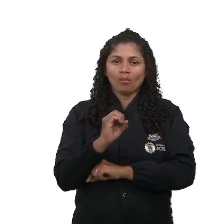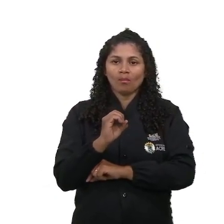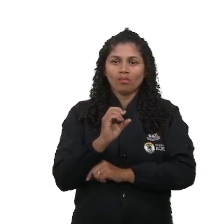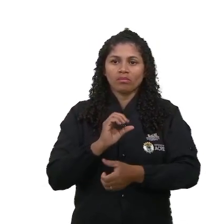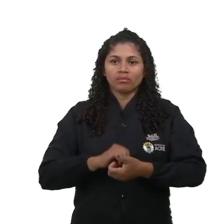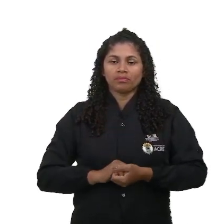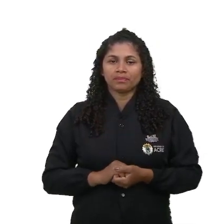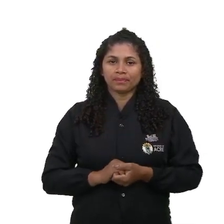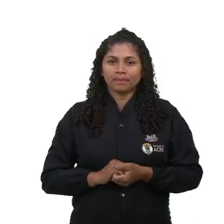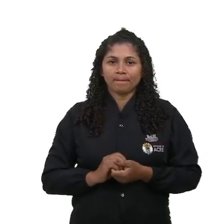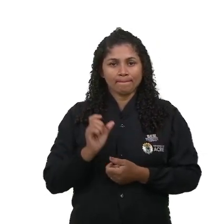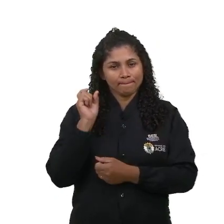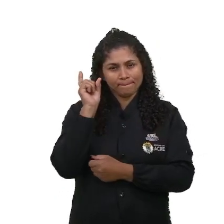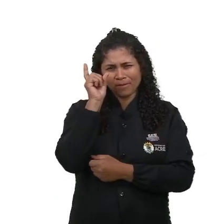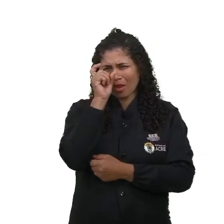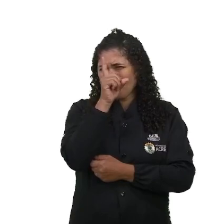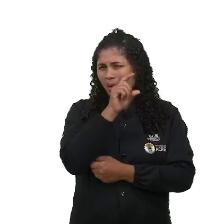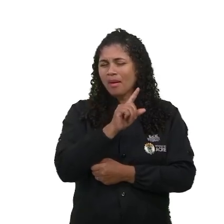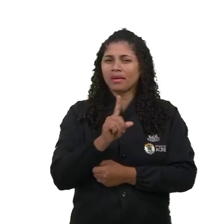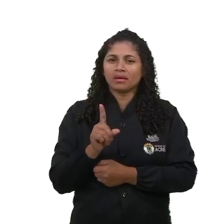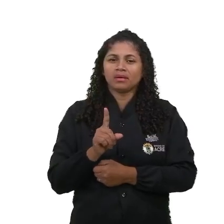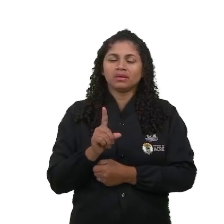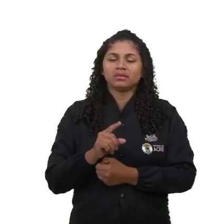Não é complicado, né?